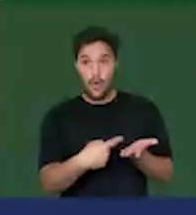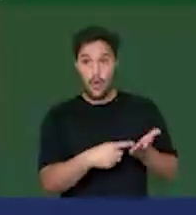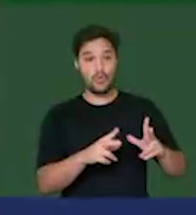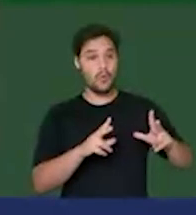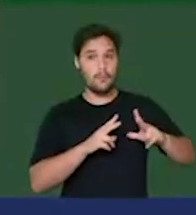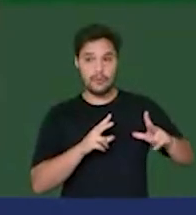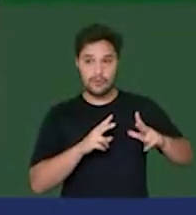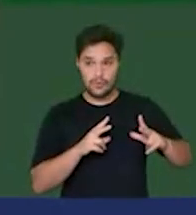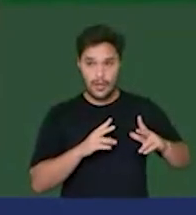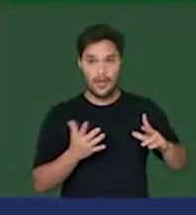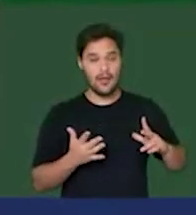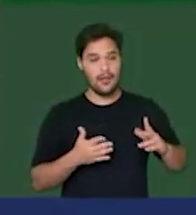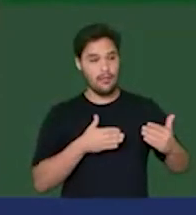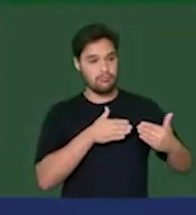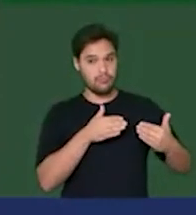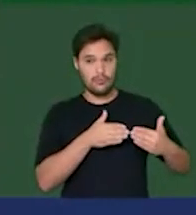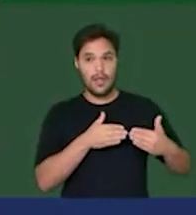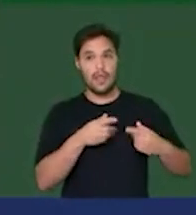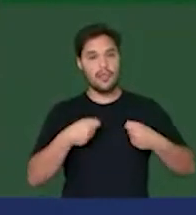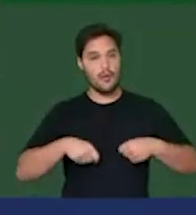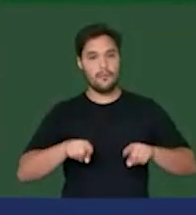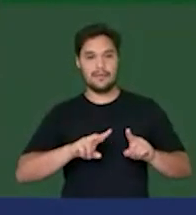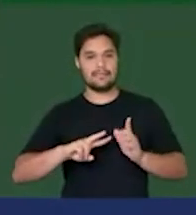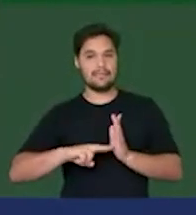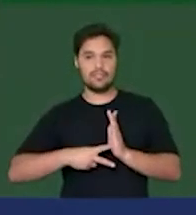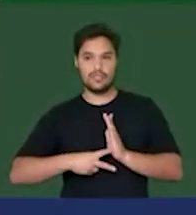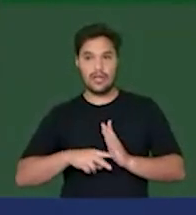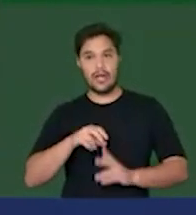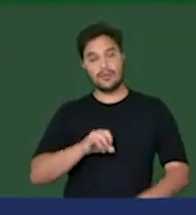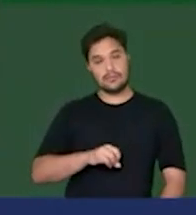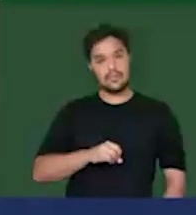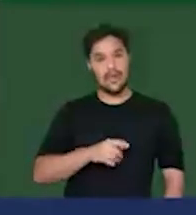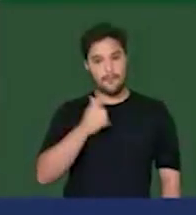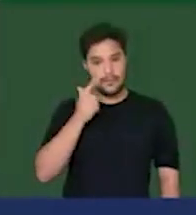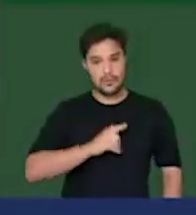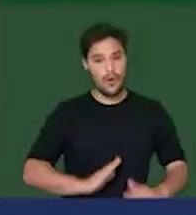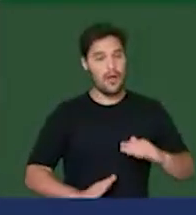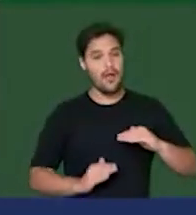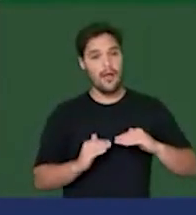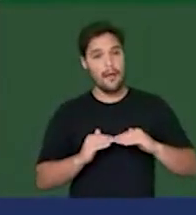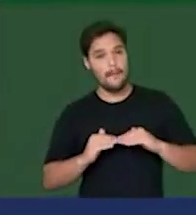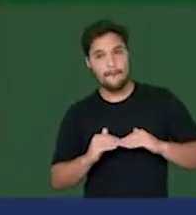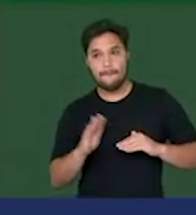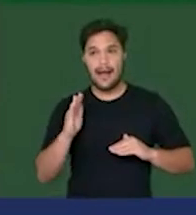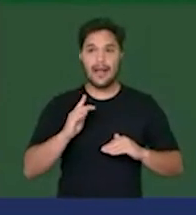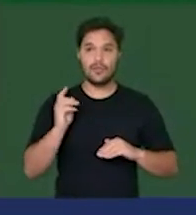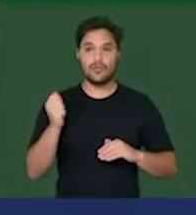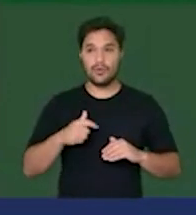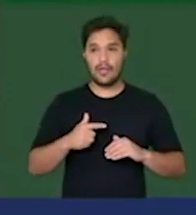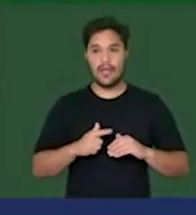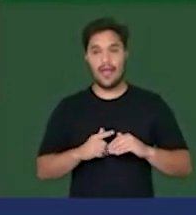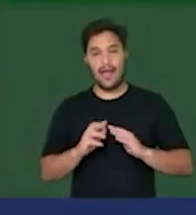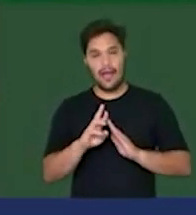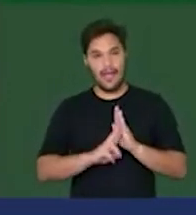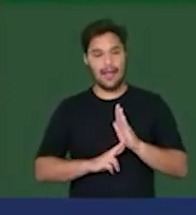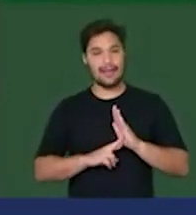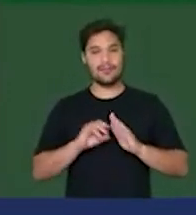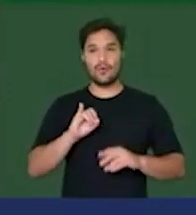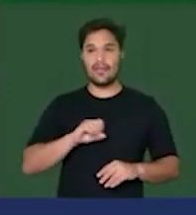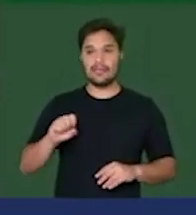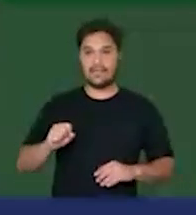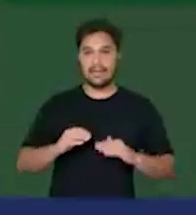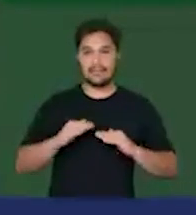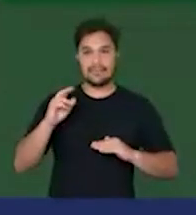individual, sem a necessidade do sindicato, caso o sujeito ganhe até mais do que o teto do regime geral de previdência, mais